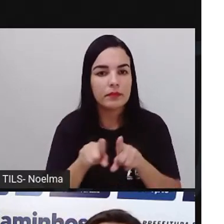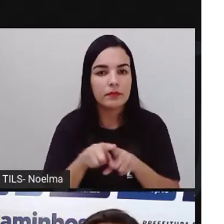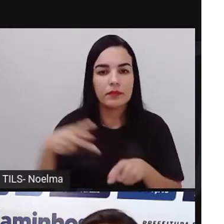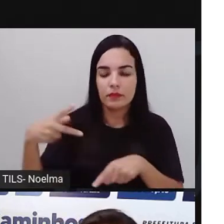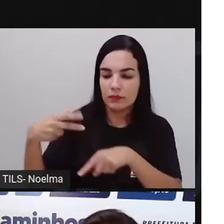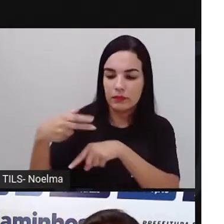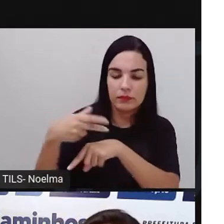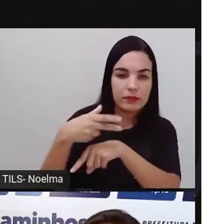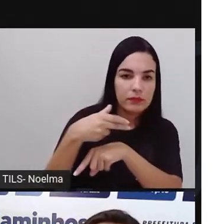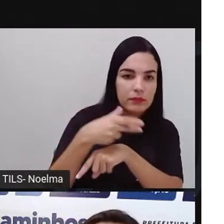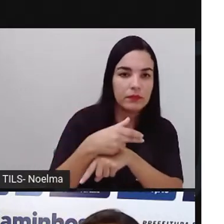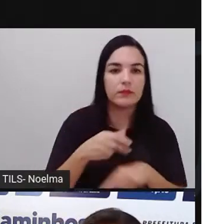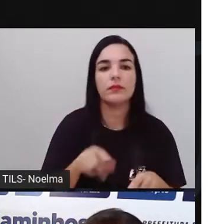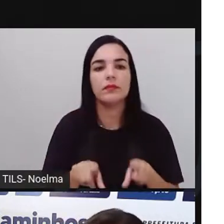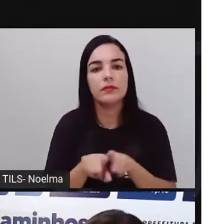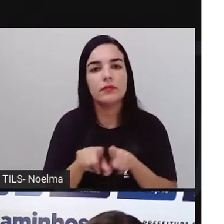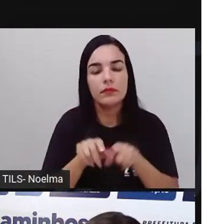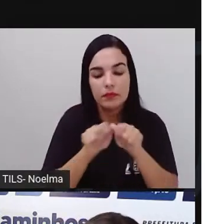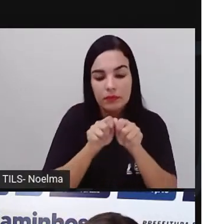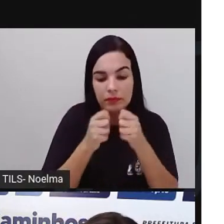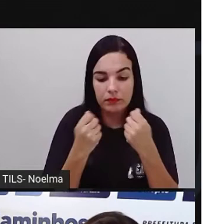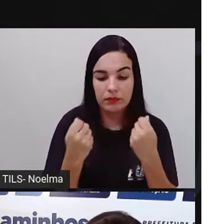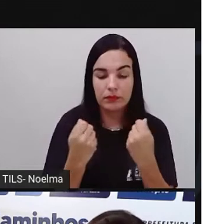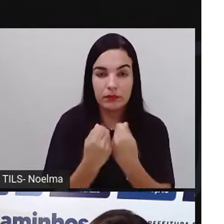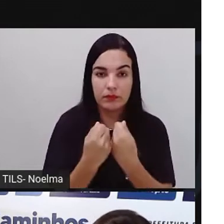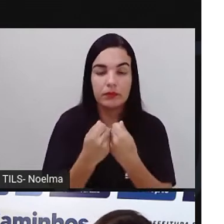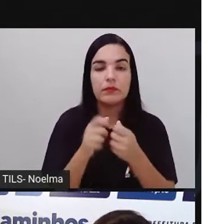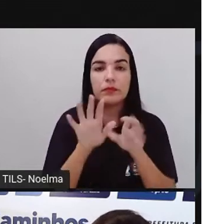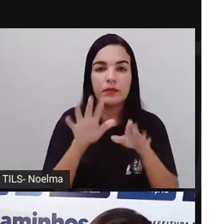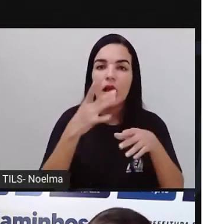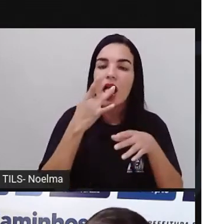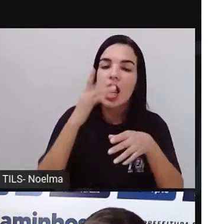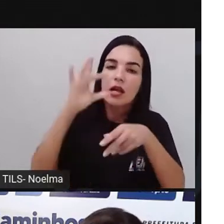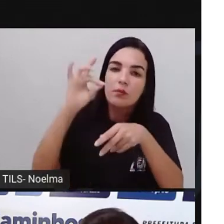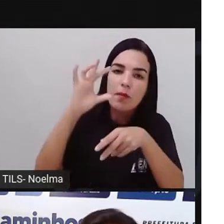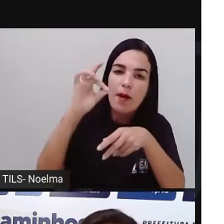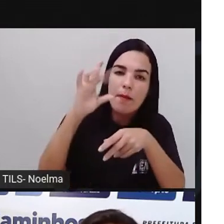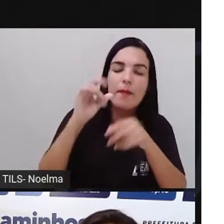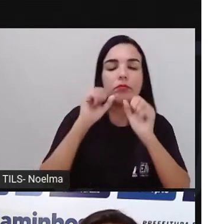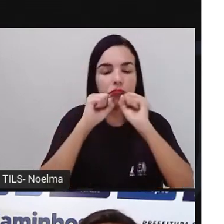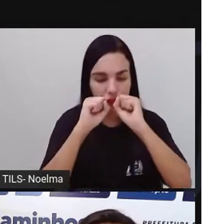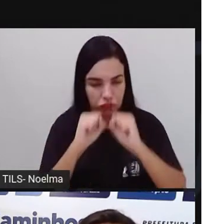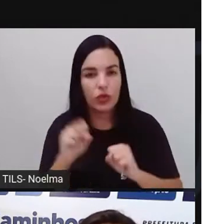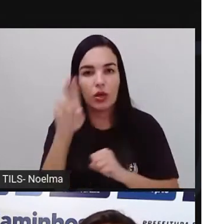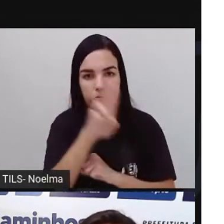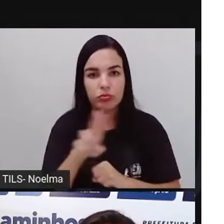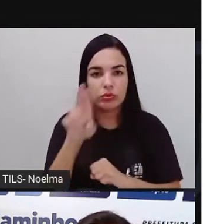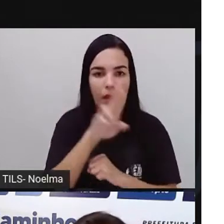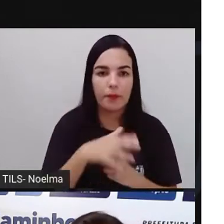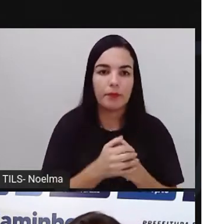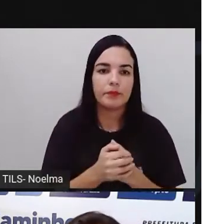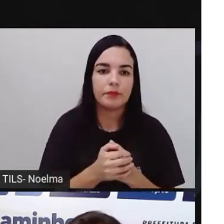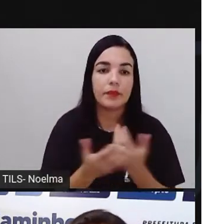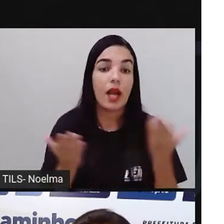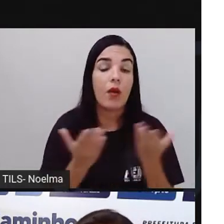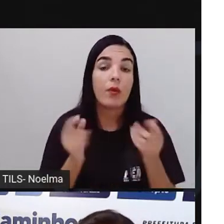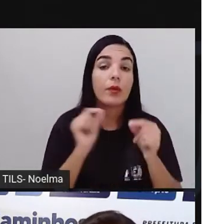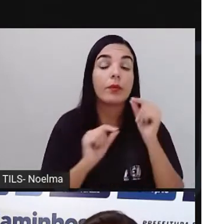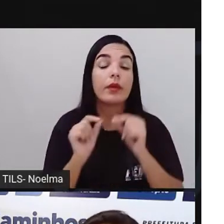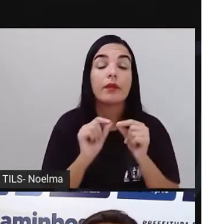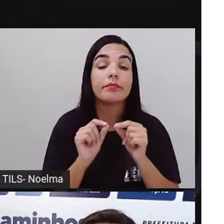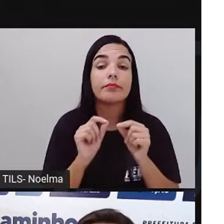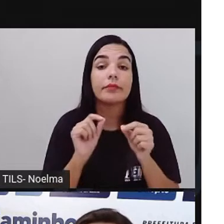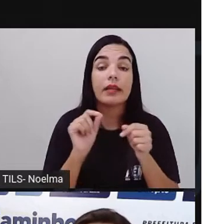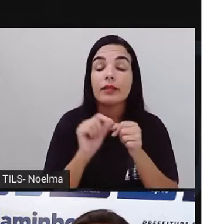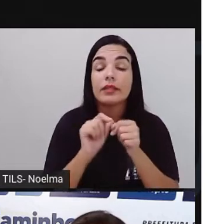tesoura, fita adesiva, ou se tiver também fita crepe, fita isolante, você pode usar. E o procedimento é